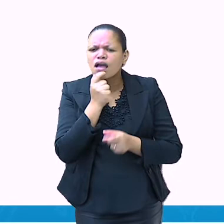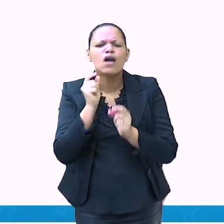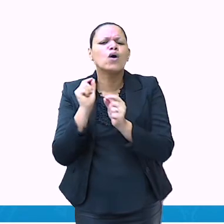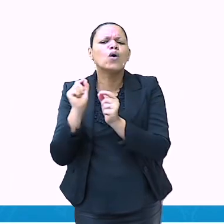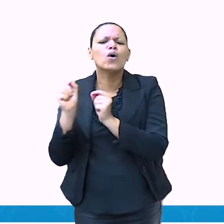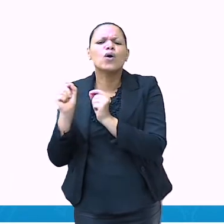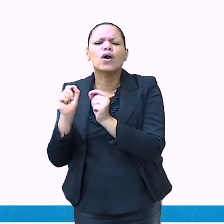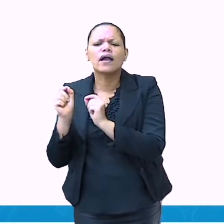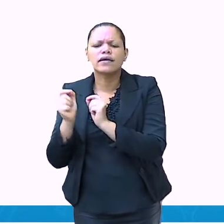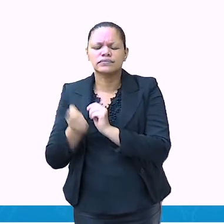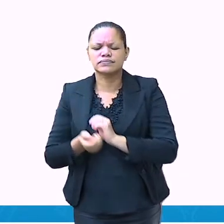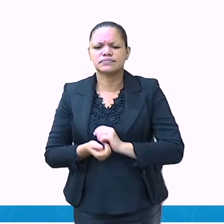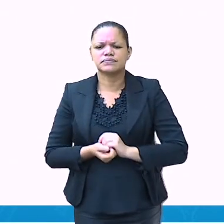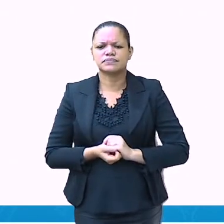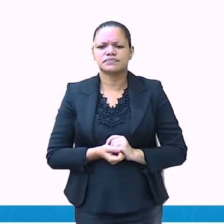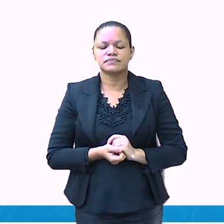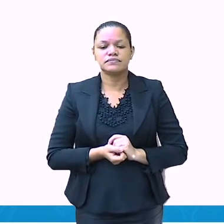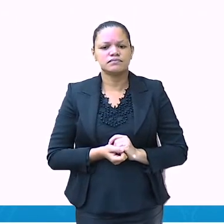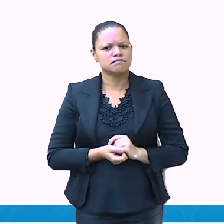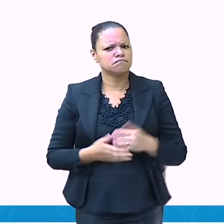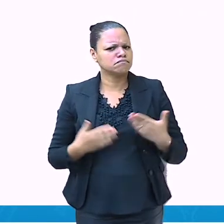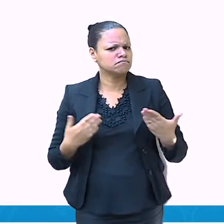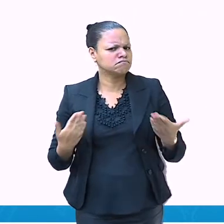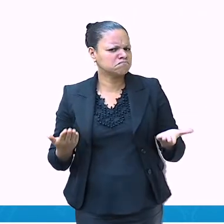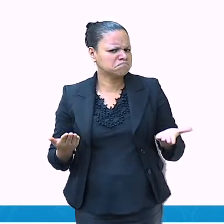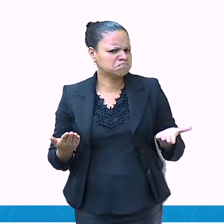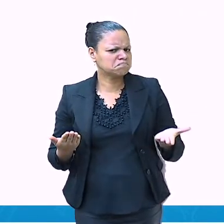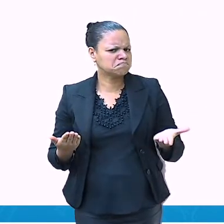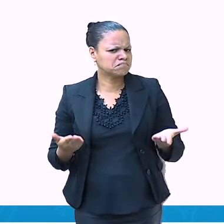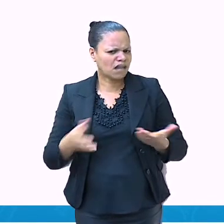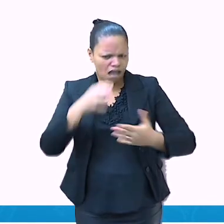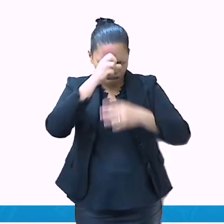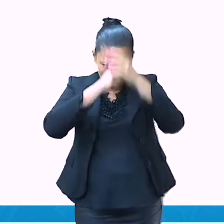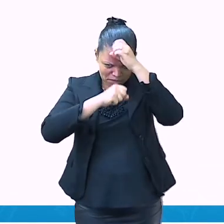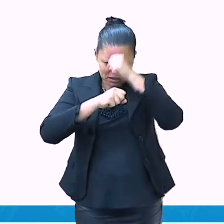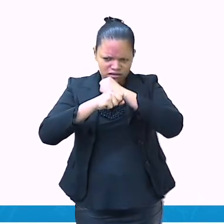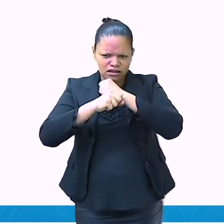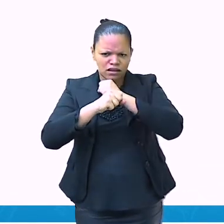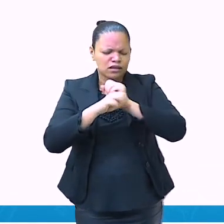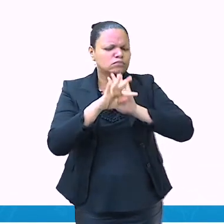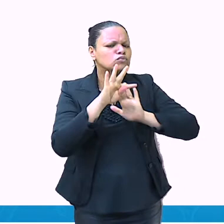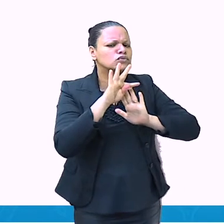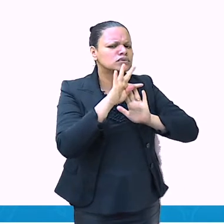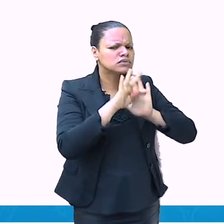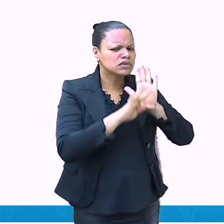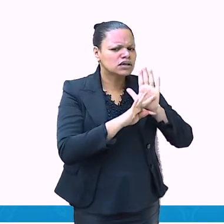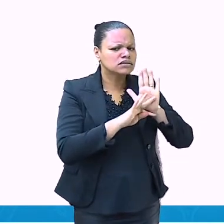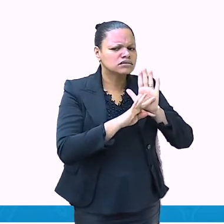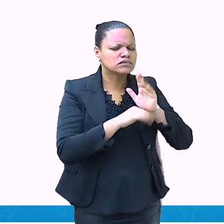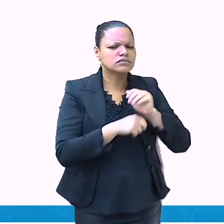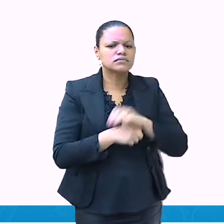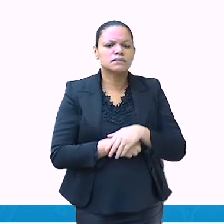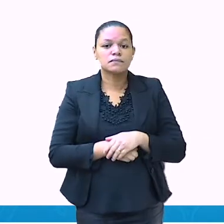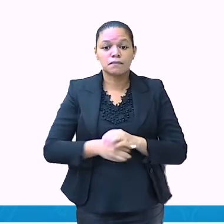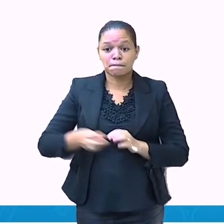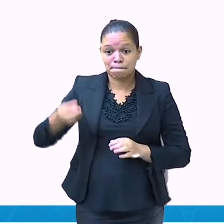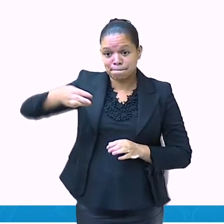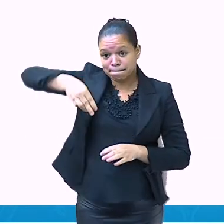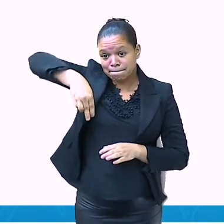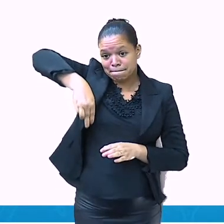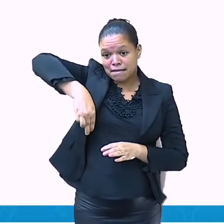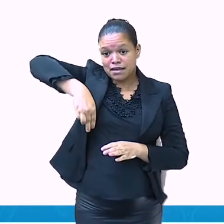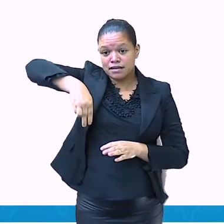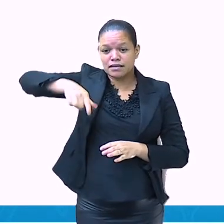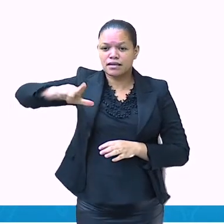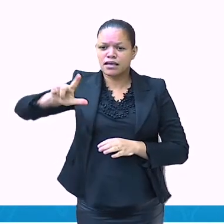born? Nós aprendemos isso no texto, não foi? Quando Martin Luther King